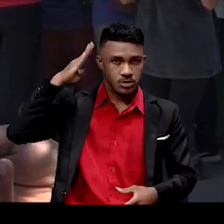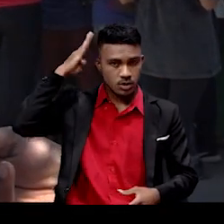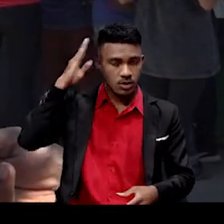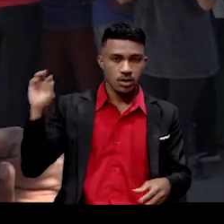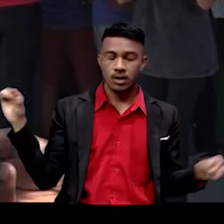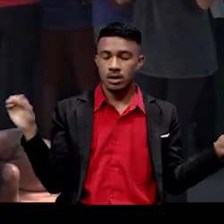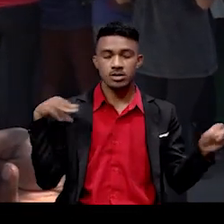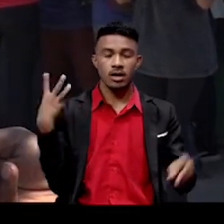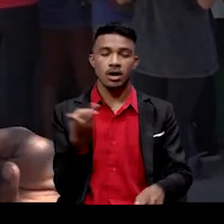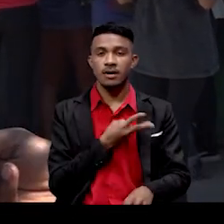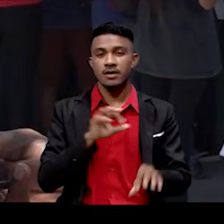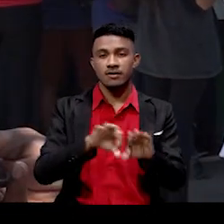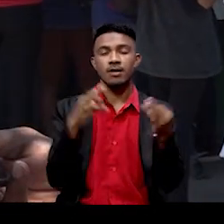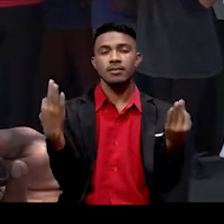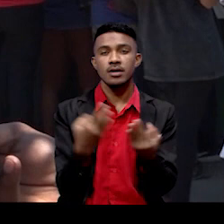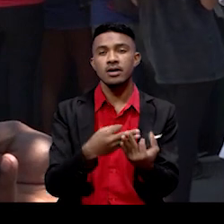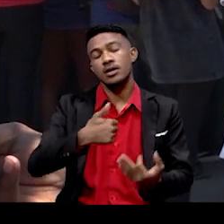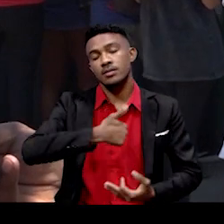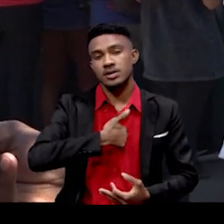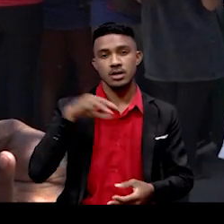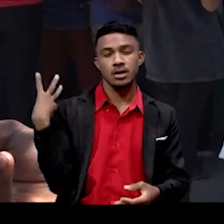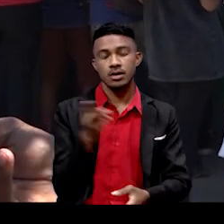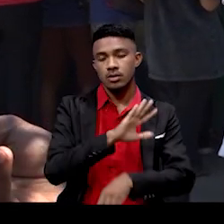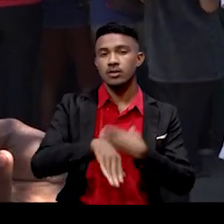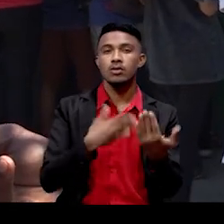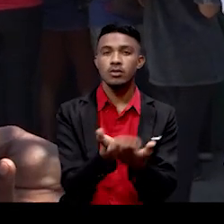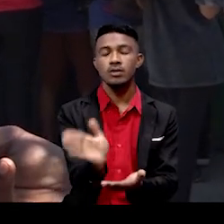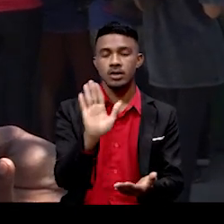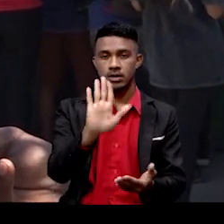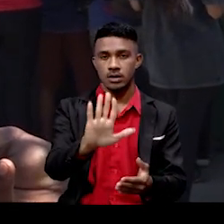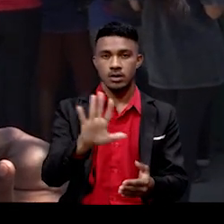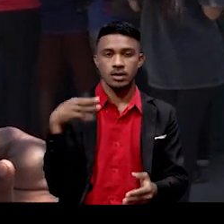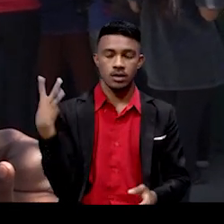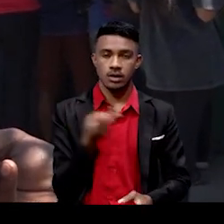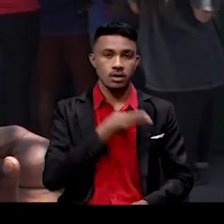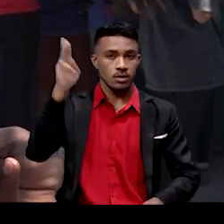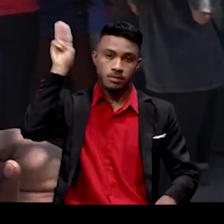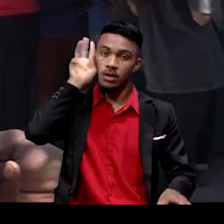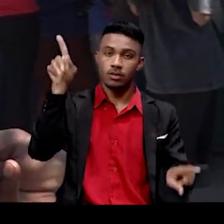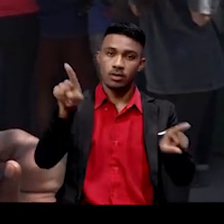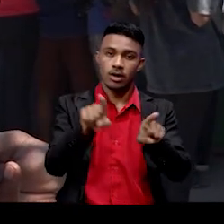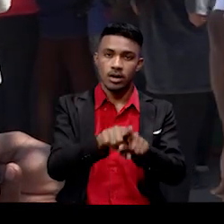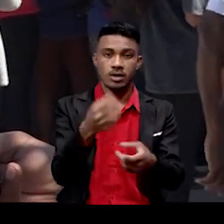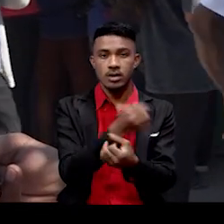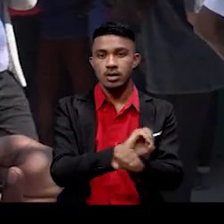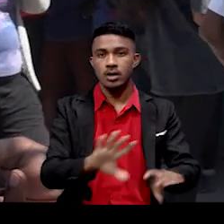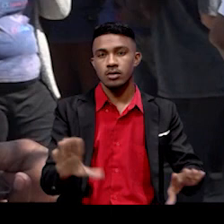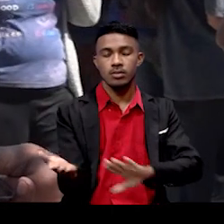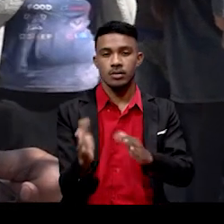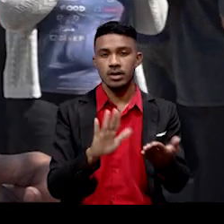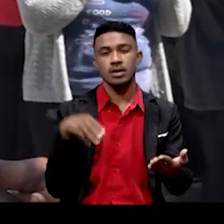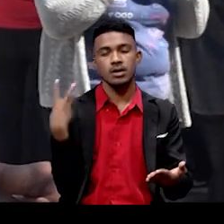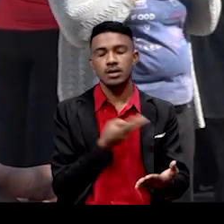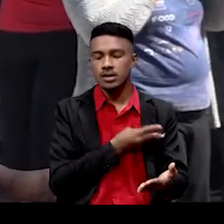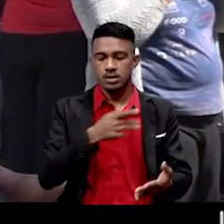familia mesak. Ita hutu nia. Ia triste, sempre triste ita nia. Mau ali na lakon hita ni sonio saita la triste, triste.